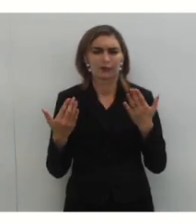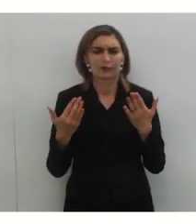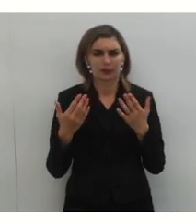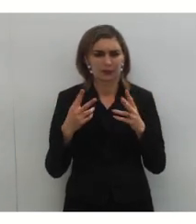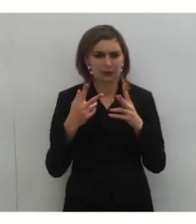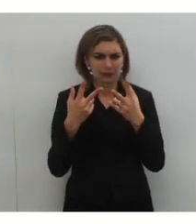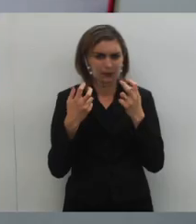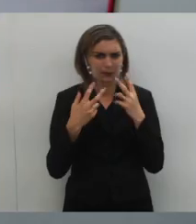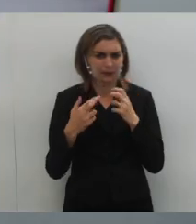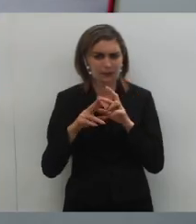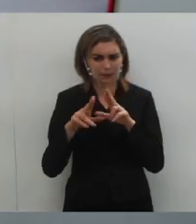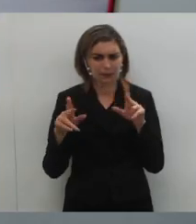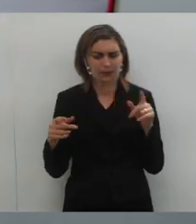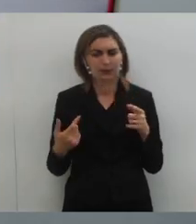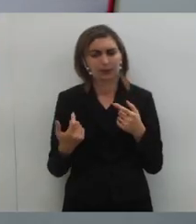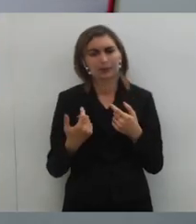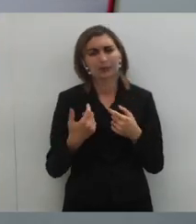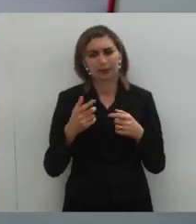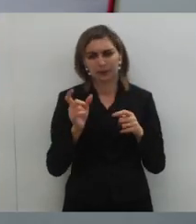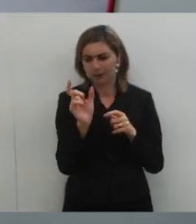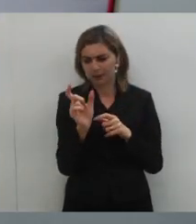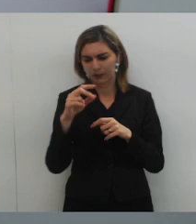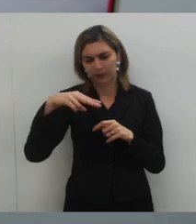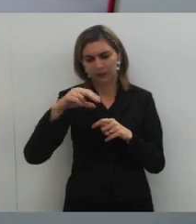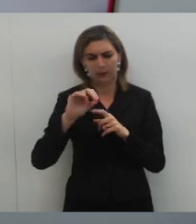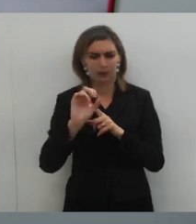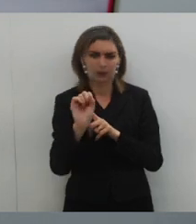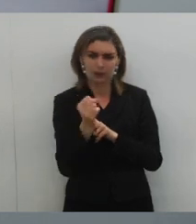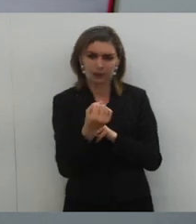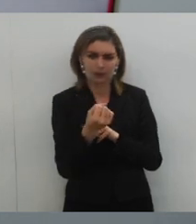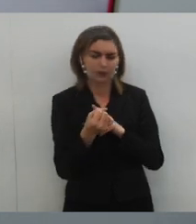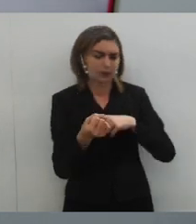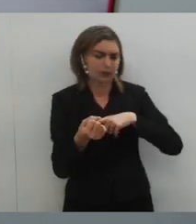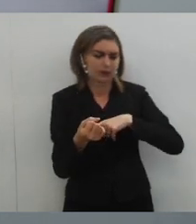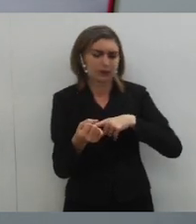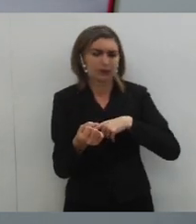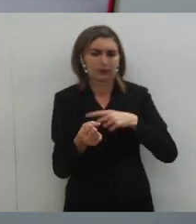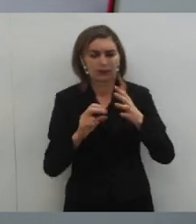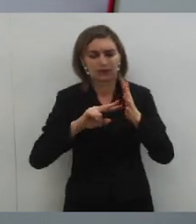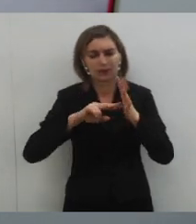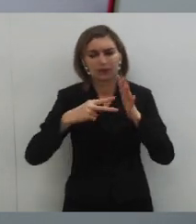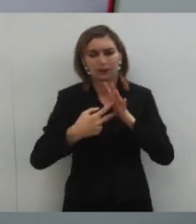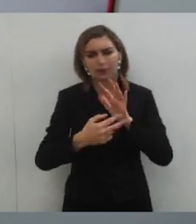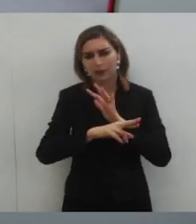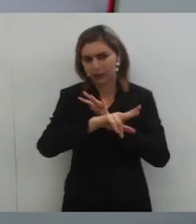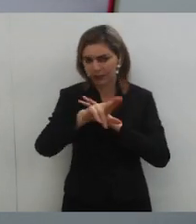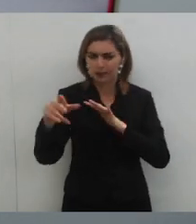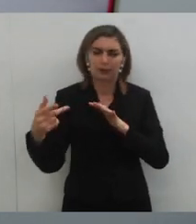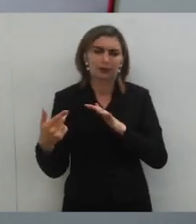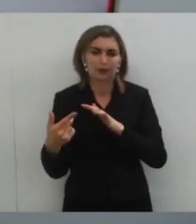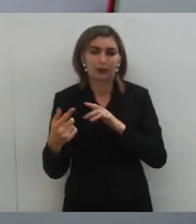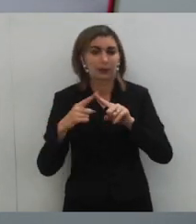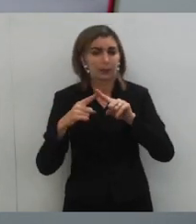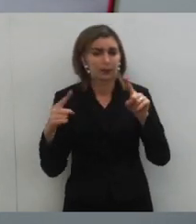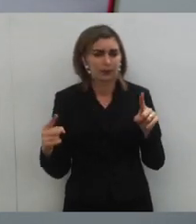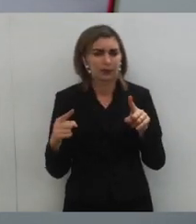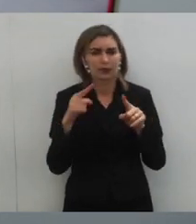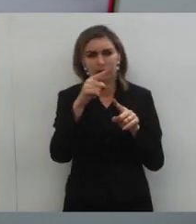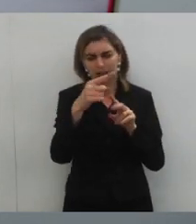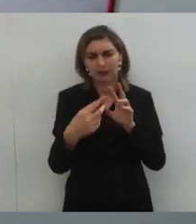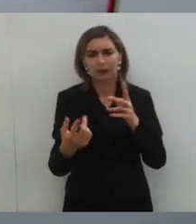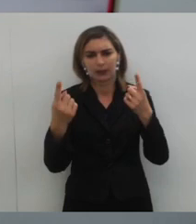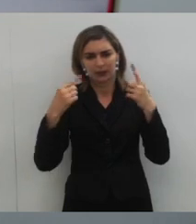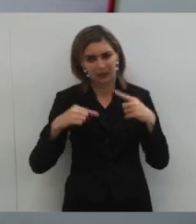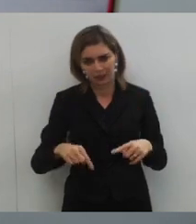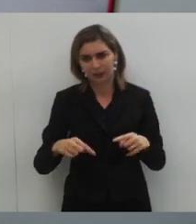implicações? Né? Então, a palavra nós, ela carrega esse sentido de vários. Mas o que está aqui